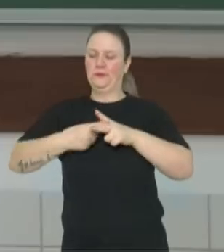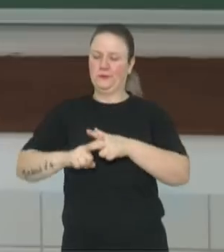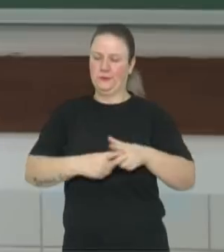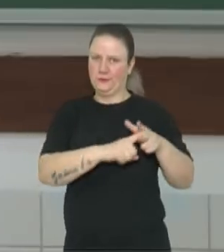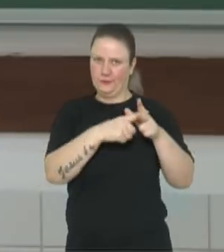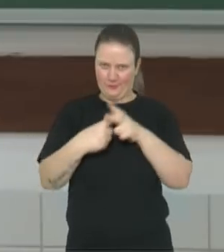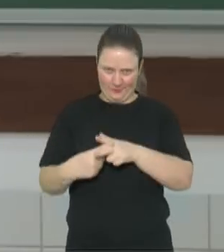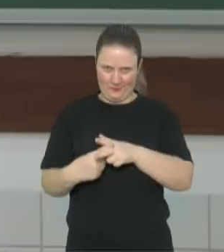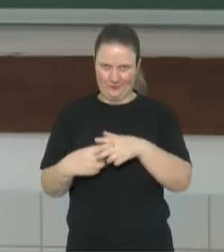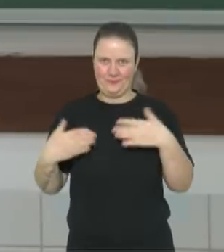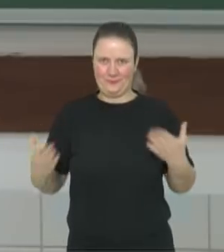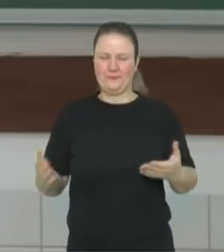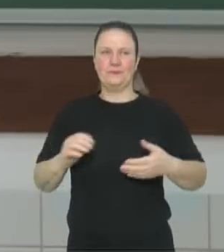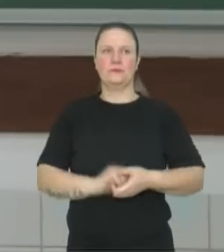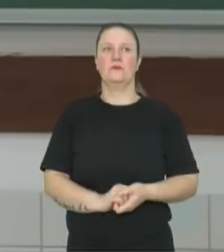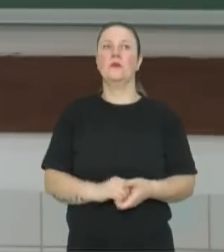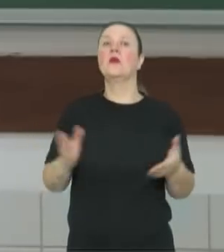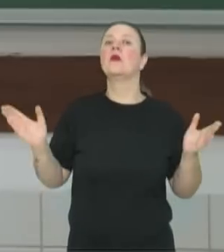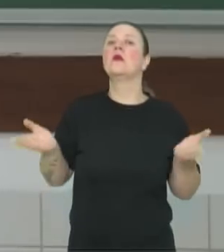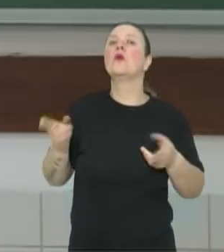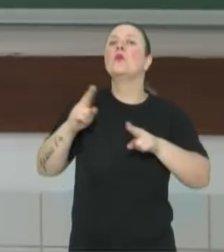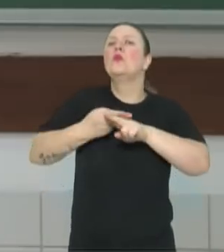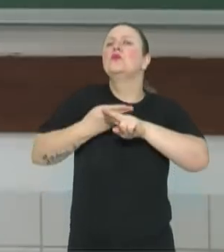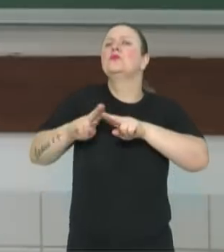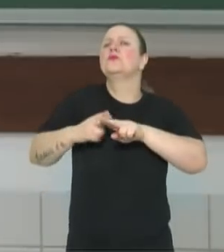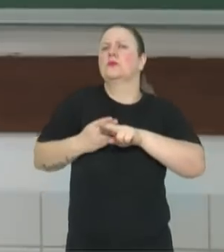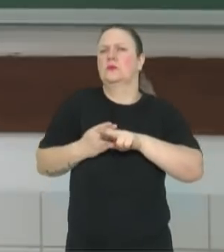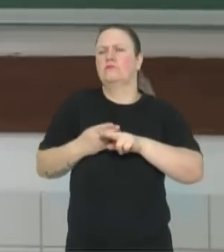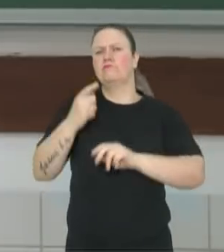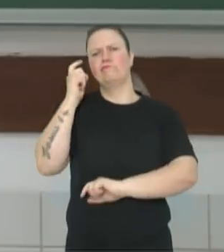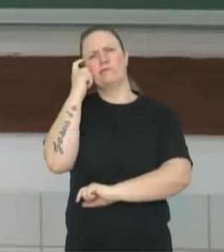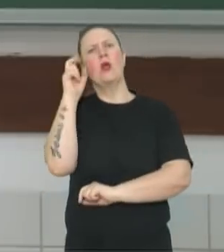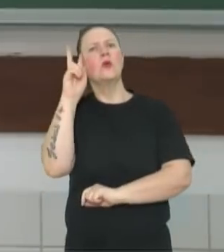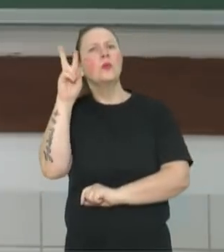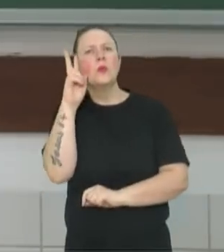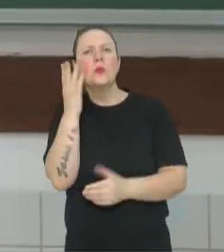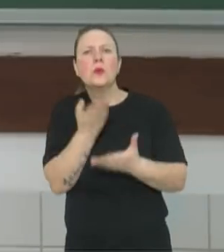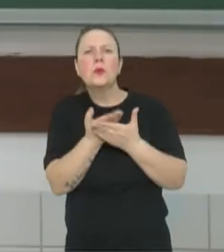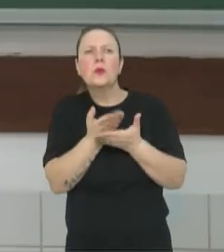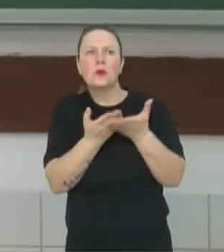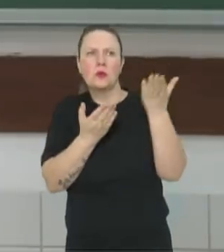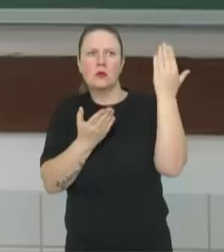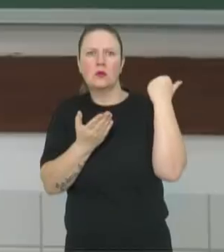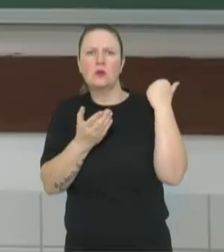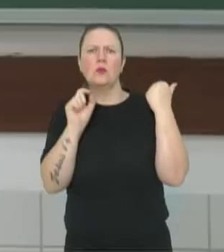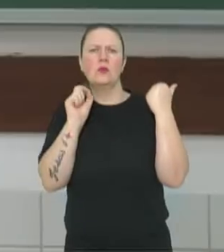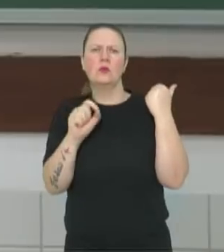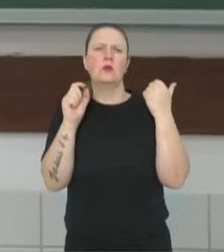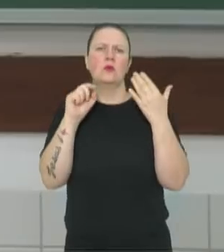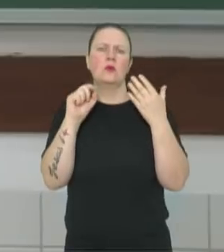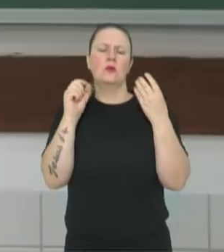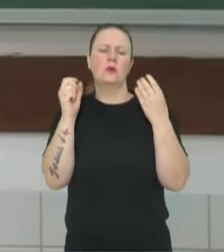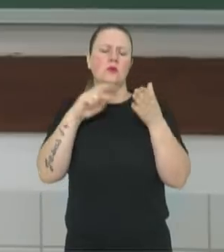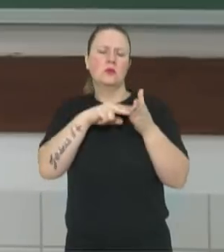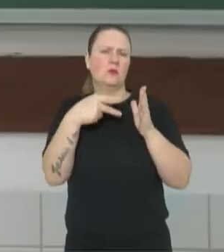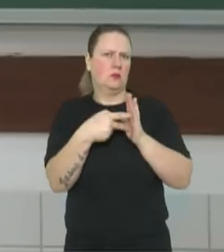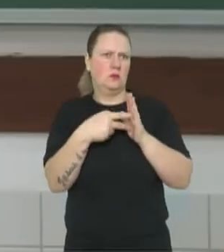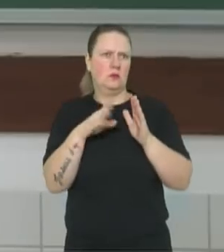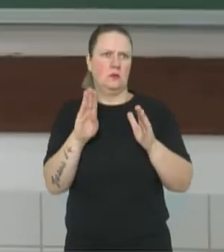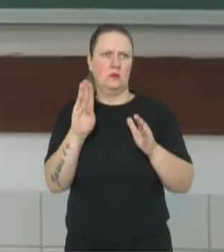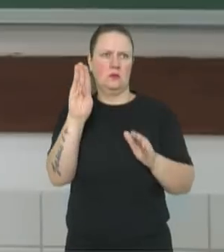usado como quebrar. E nessa daqui? A gente trabalhou a aula passada. Qual é o significado dessa palavra